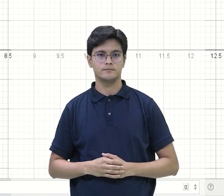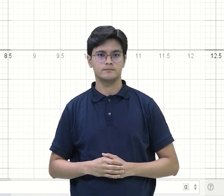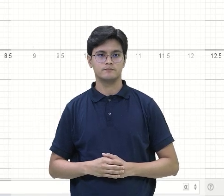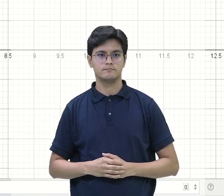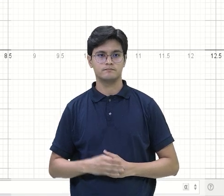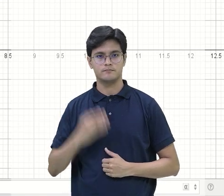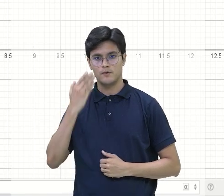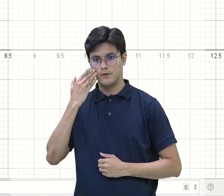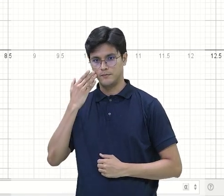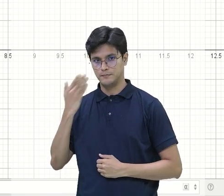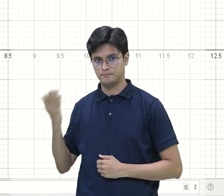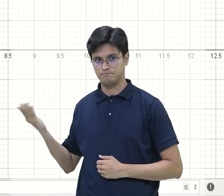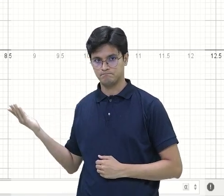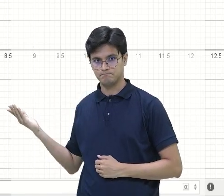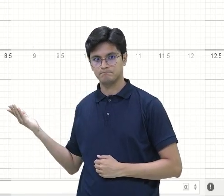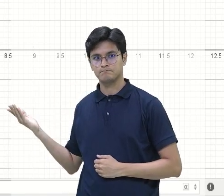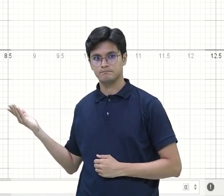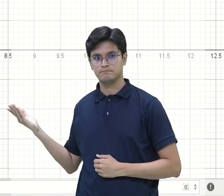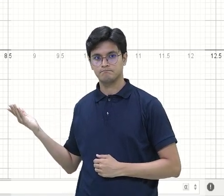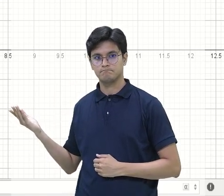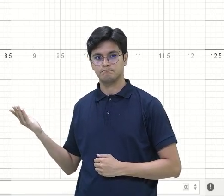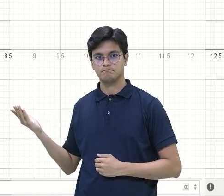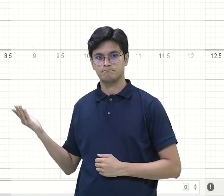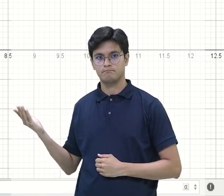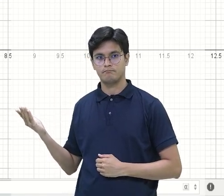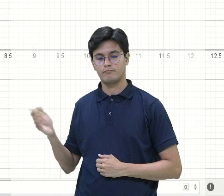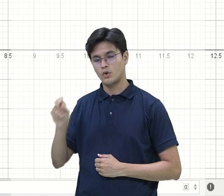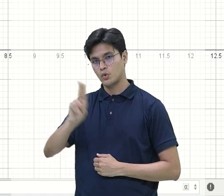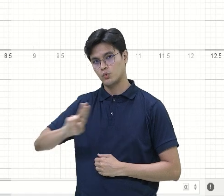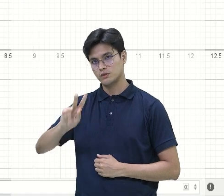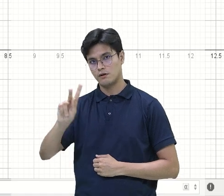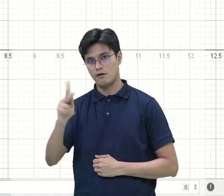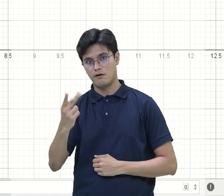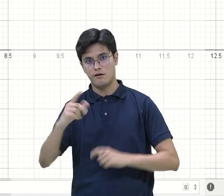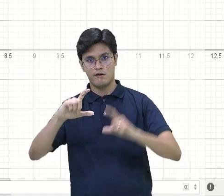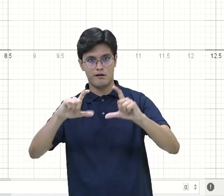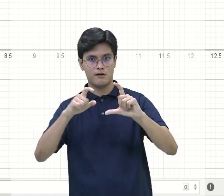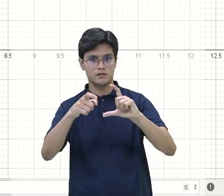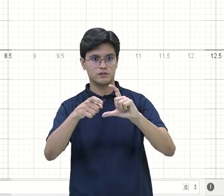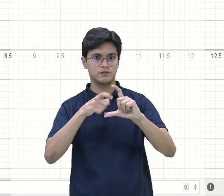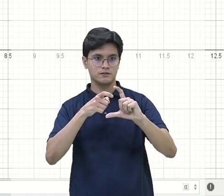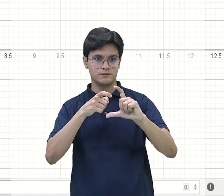Então, vamos ter h de x